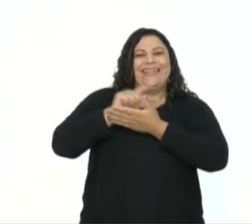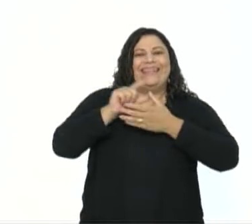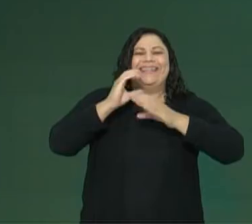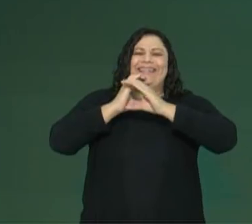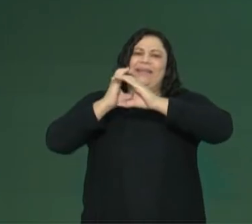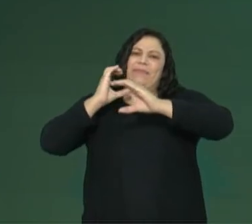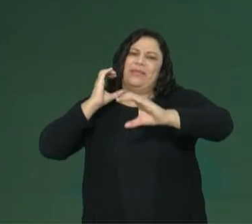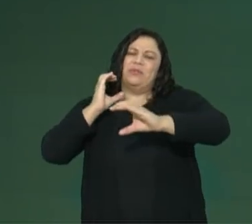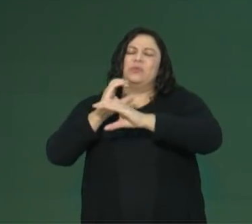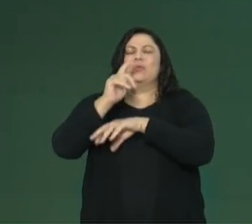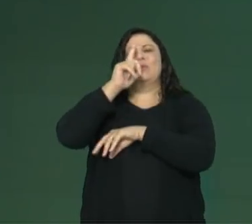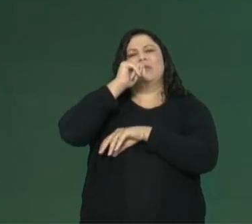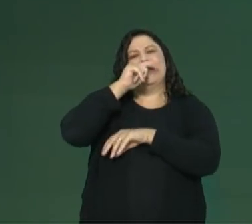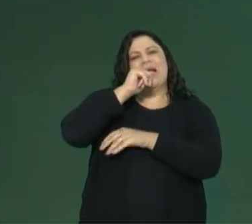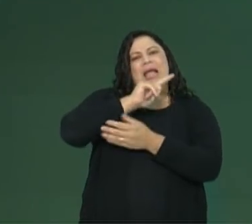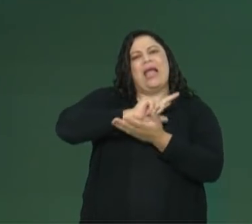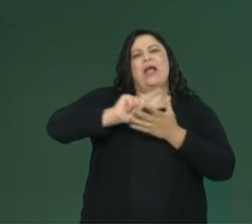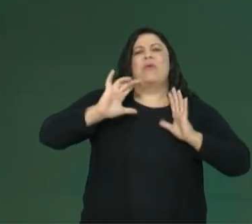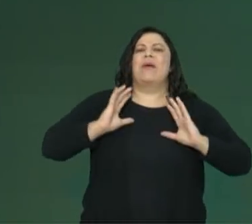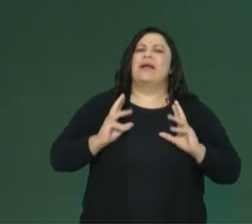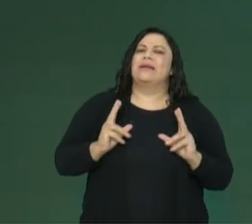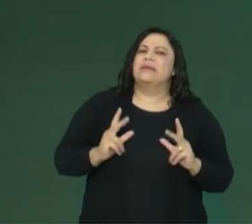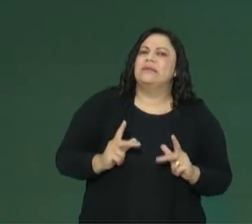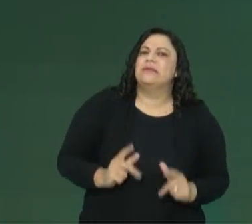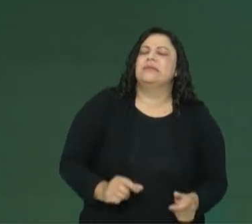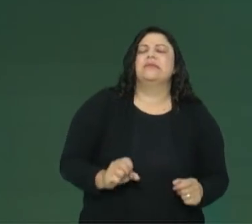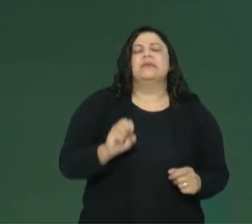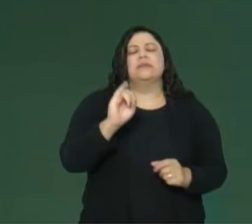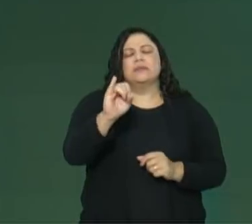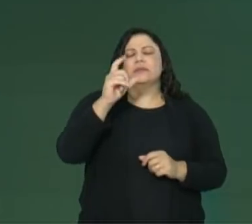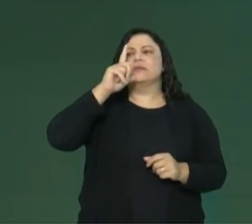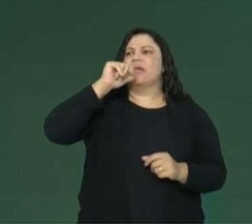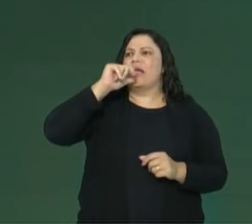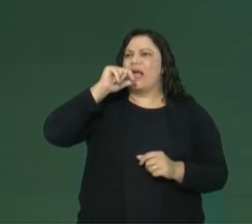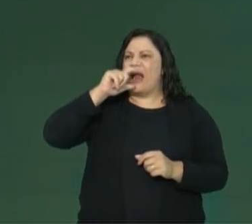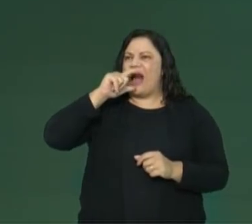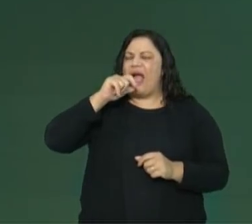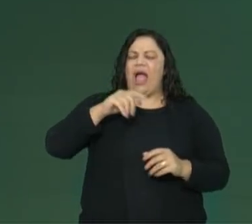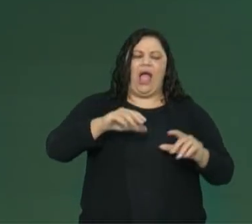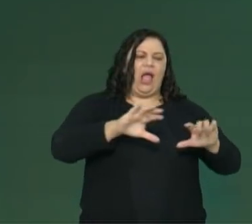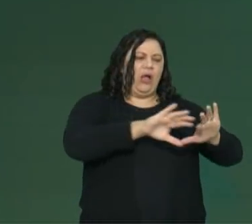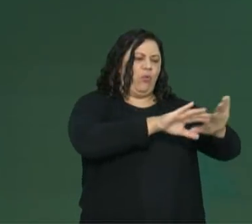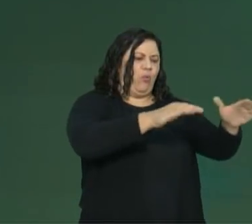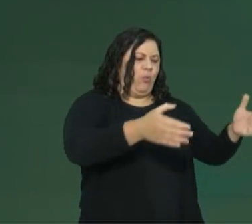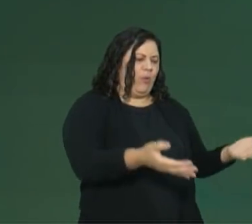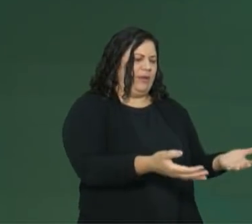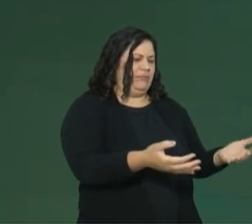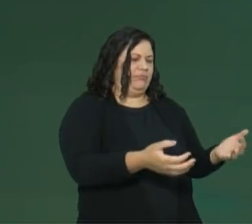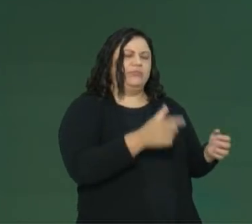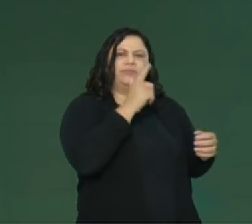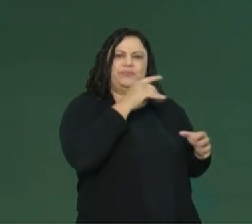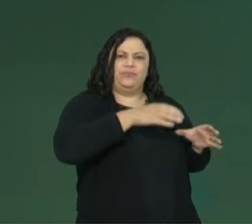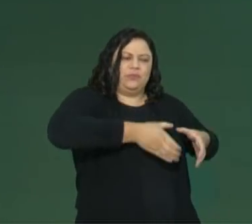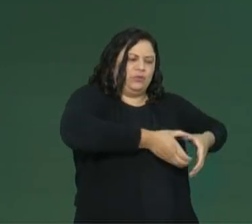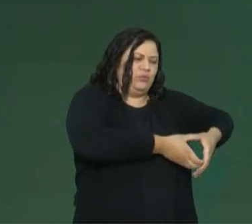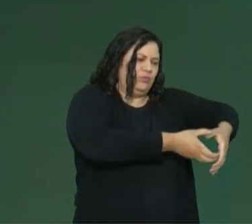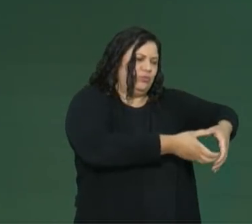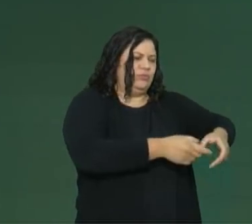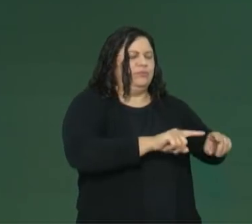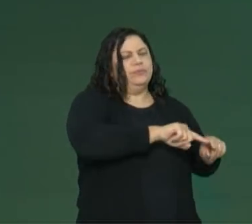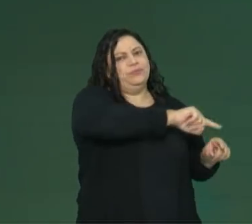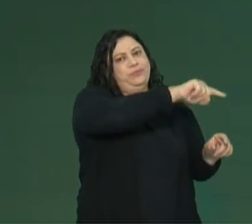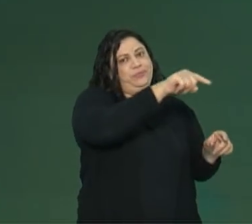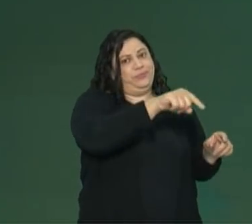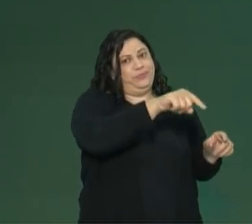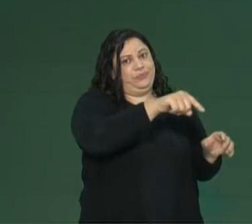água tratada. Se a sua água que chega para você não é uma água tratada, é uma água de poço, de nascente, de uma vertente, ferver antes de